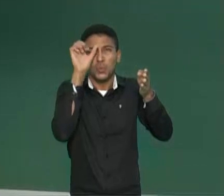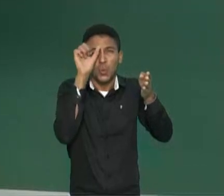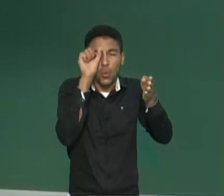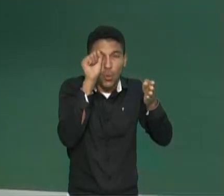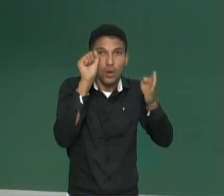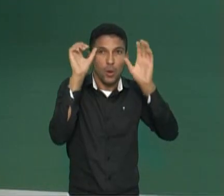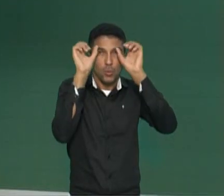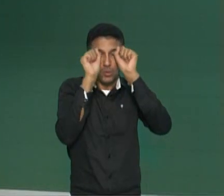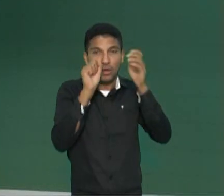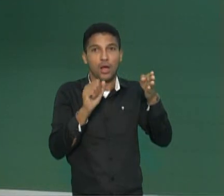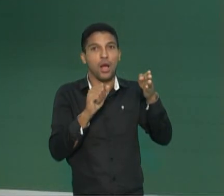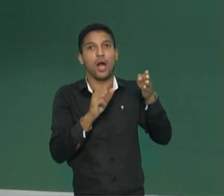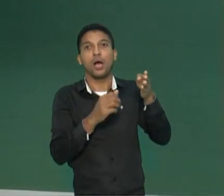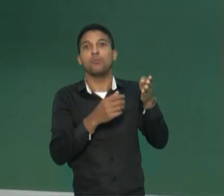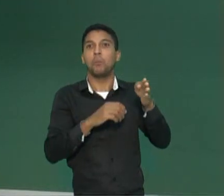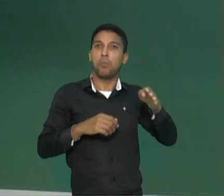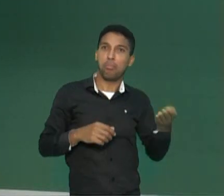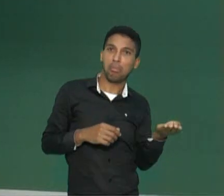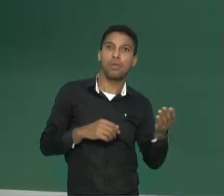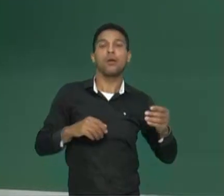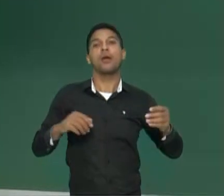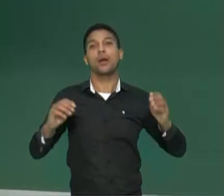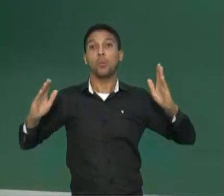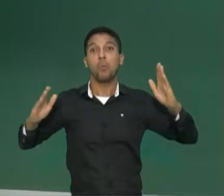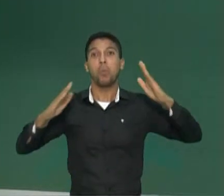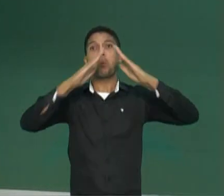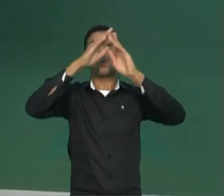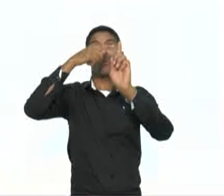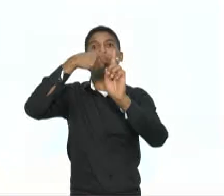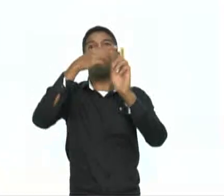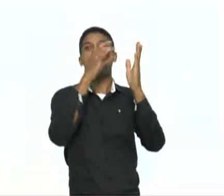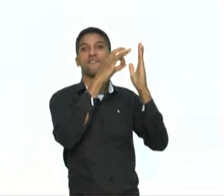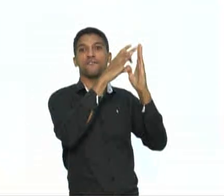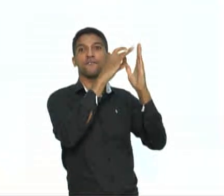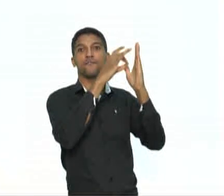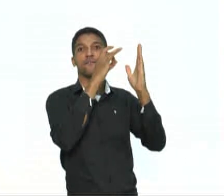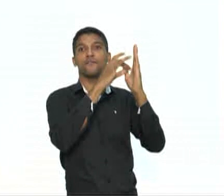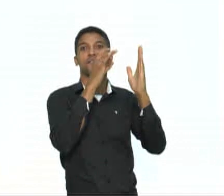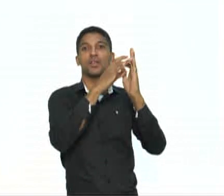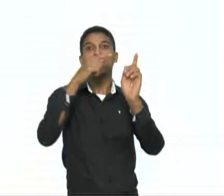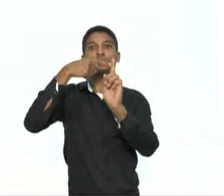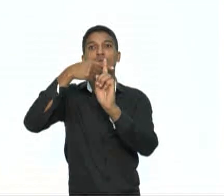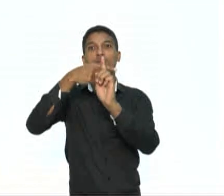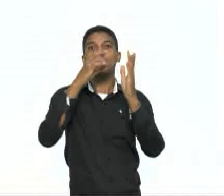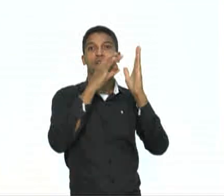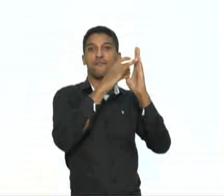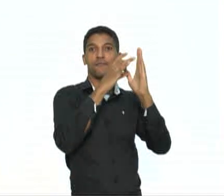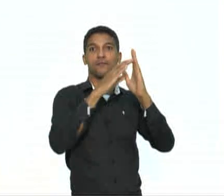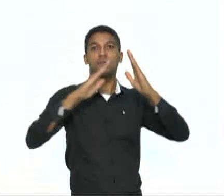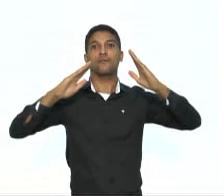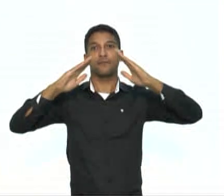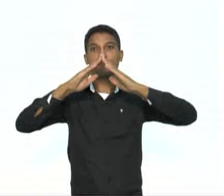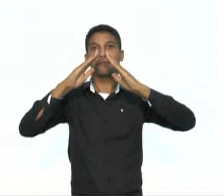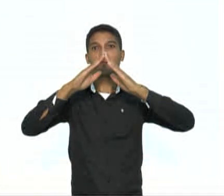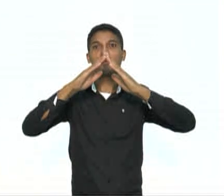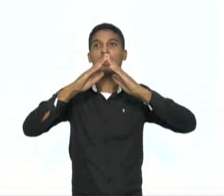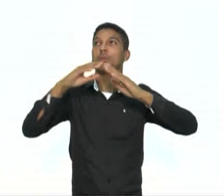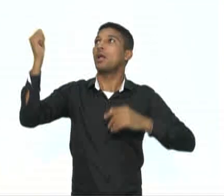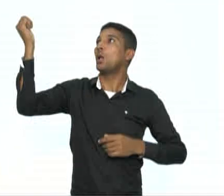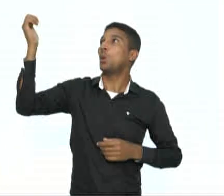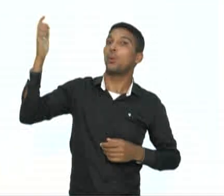ao divino, né, que a gente falou. Um espaço sem divisões, onde as paredes seriam delegadas à luz